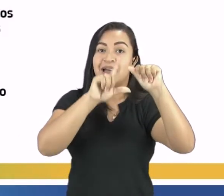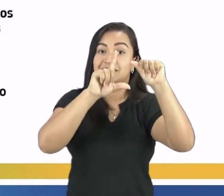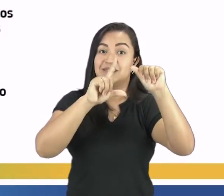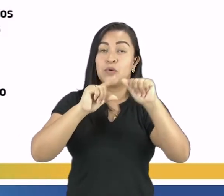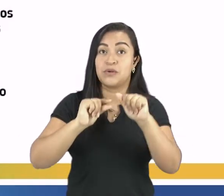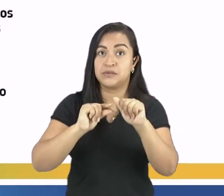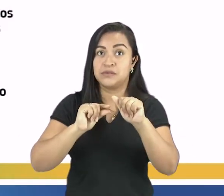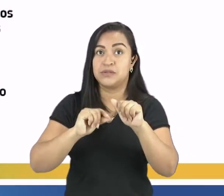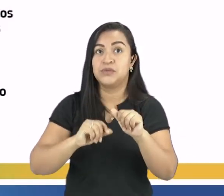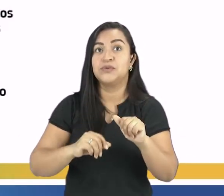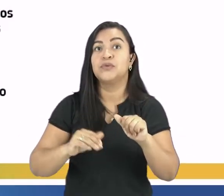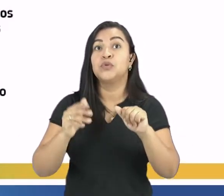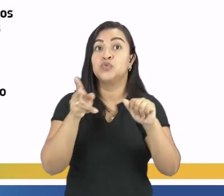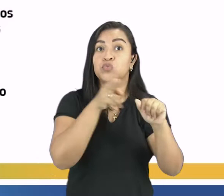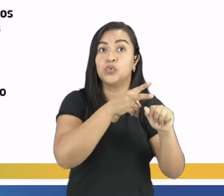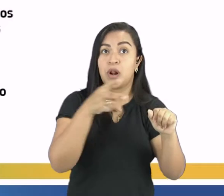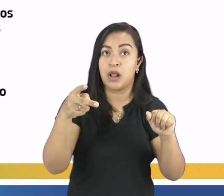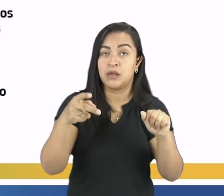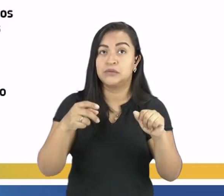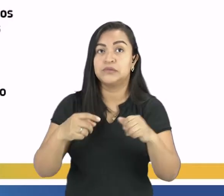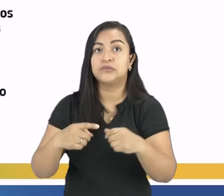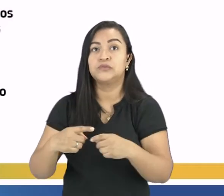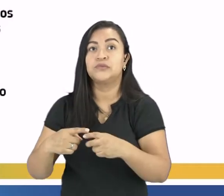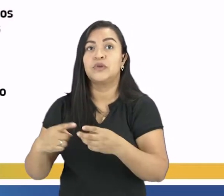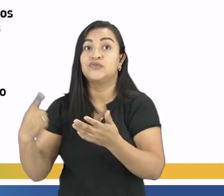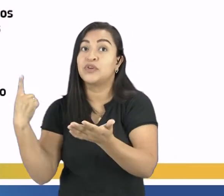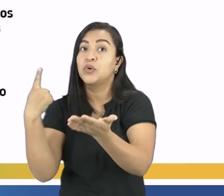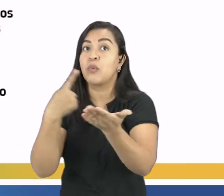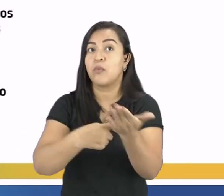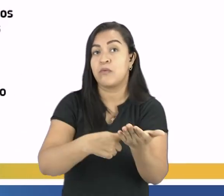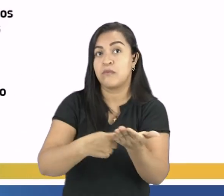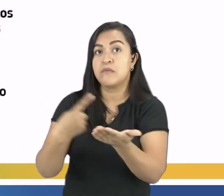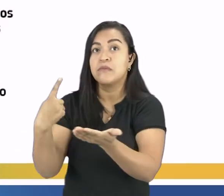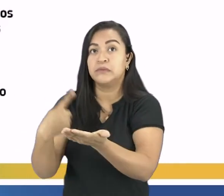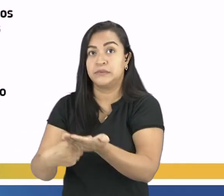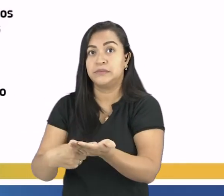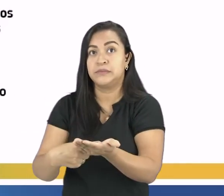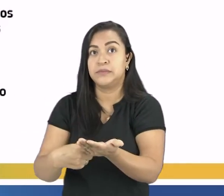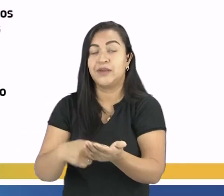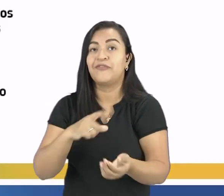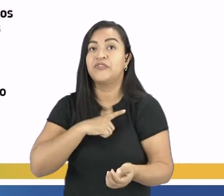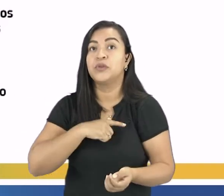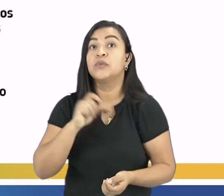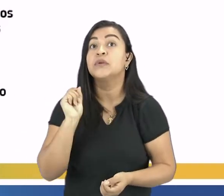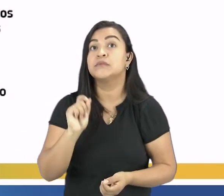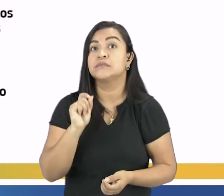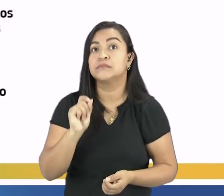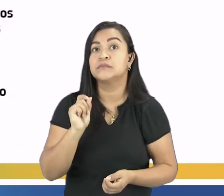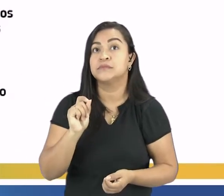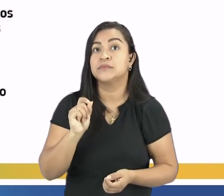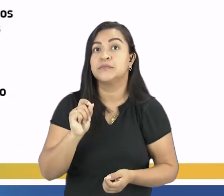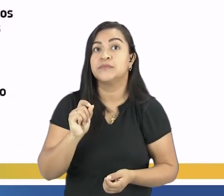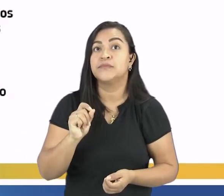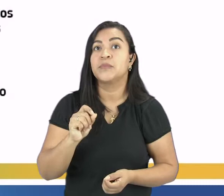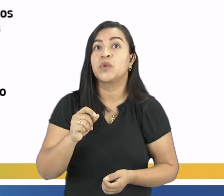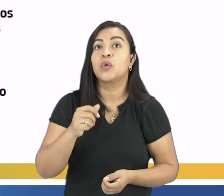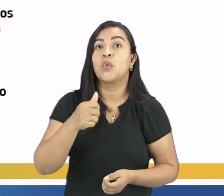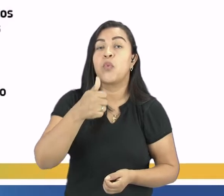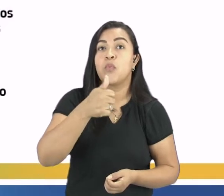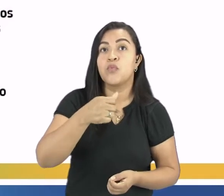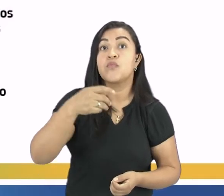do lado, eu vou cruzar. Eu vou ter o quê? Ali, ó, 1 por 4, ou